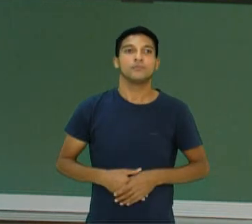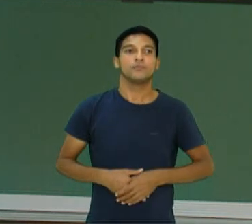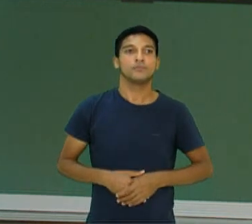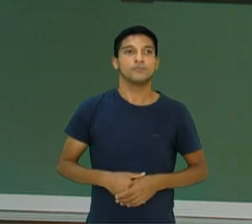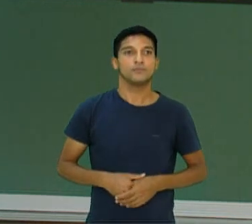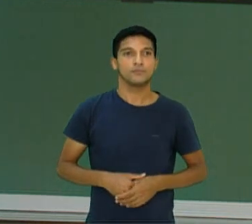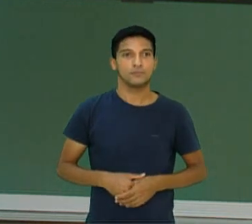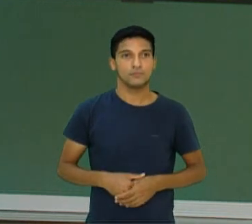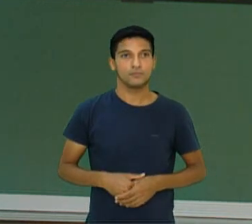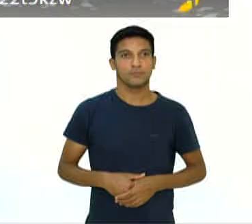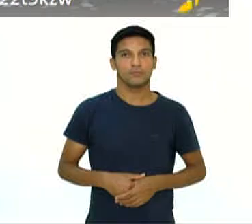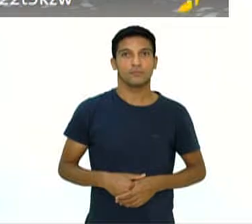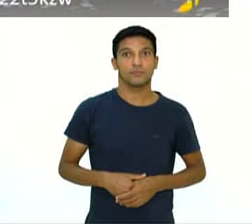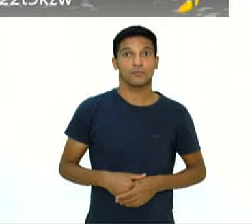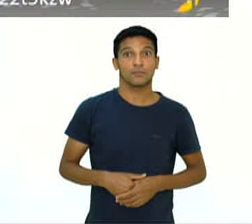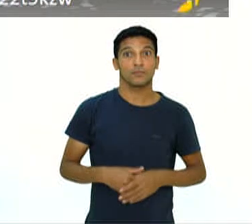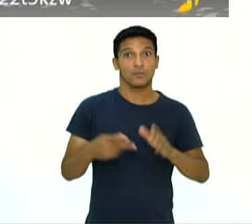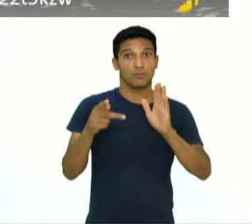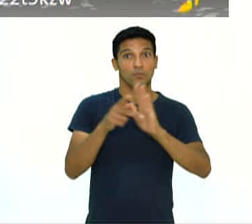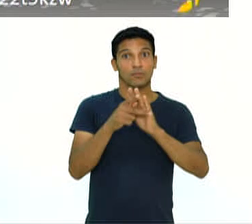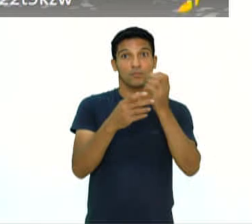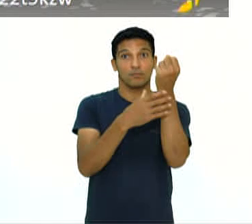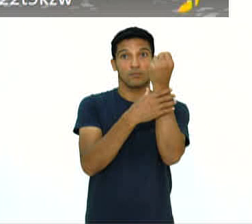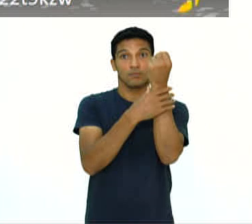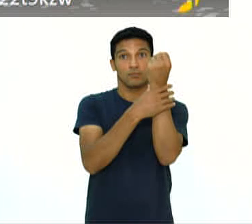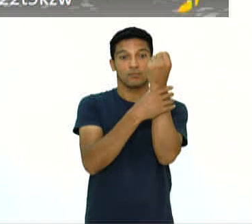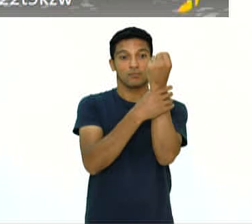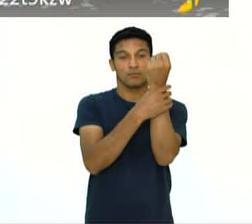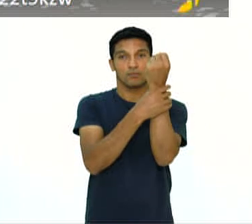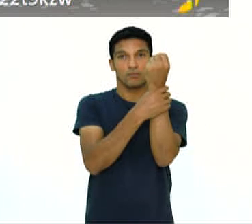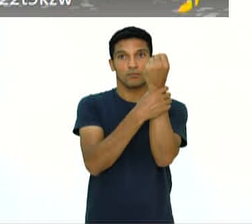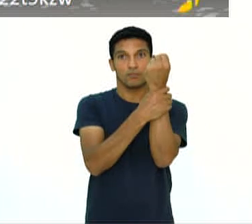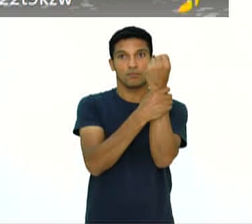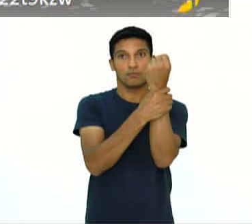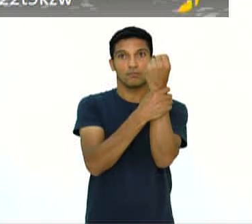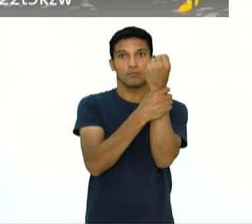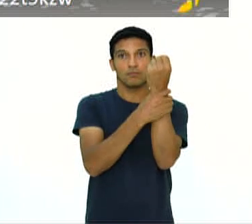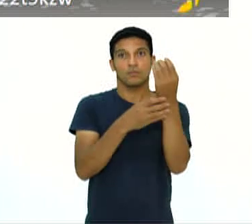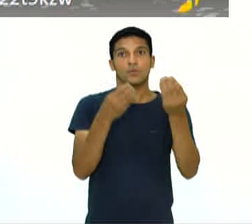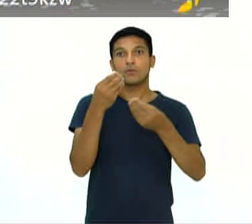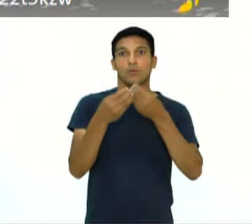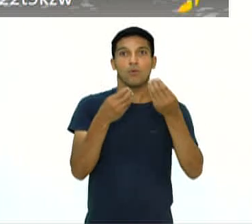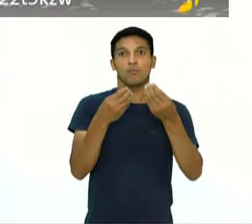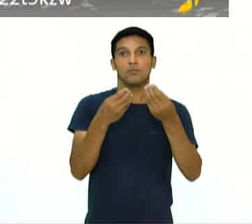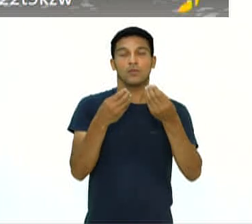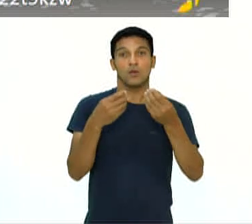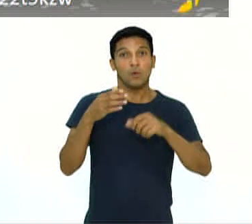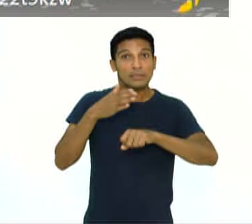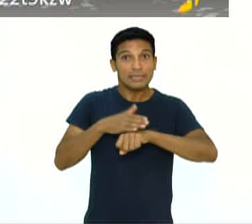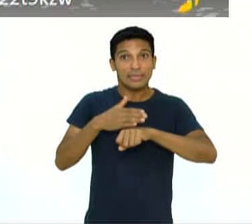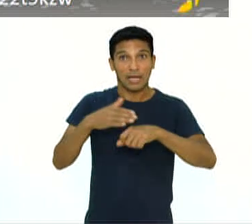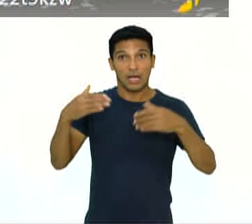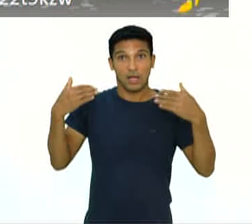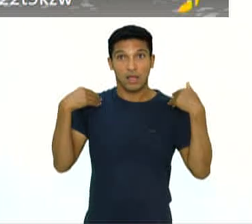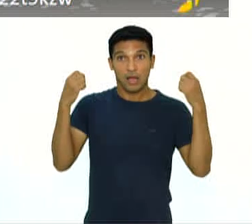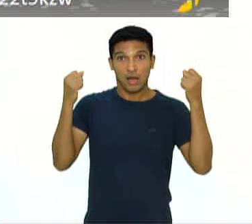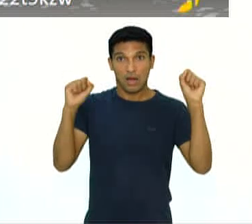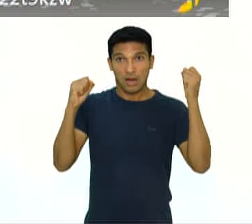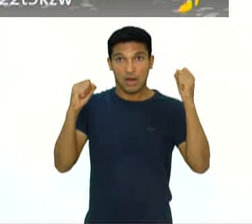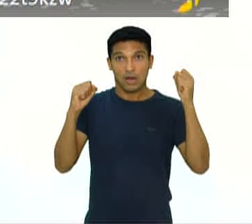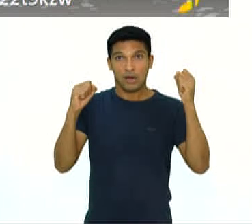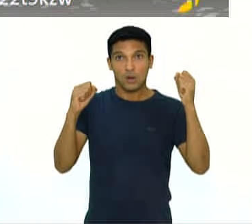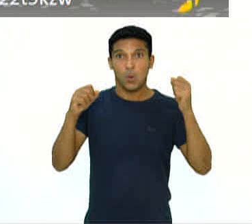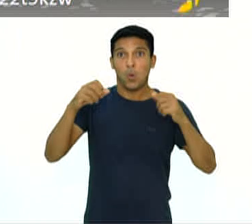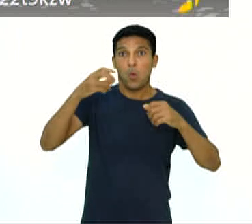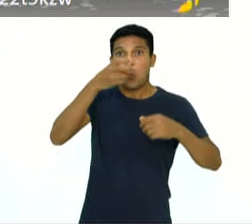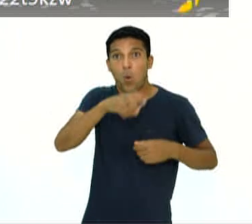lá, com relação à segurança, como deve ser a conduta do praticante de atividades de